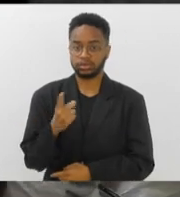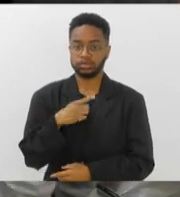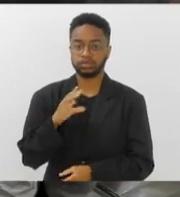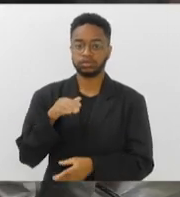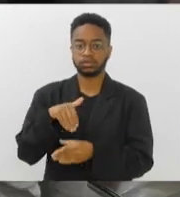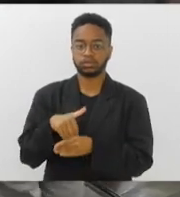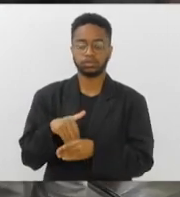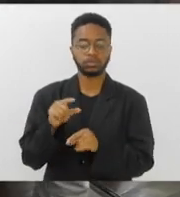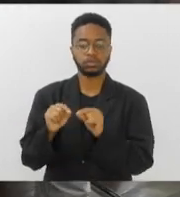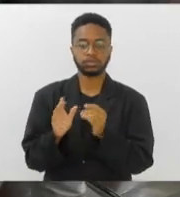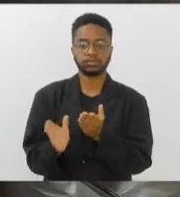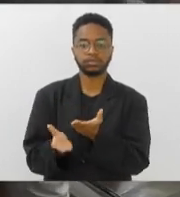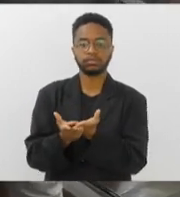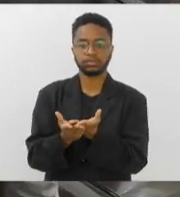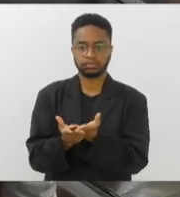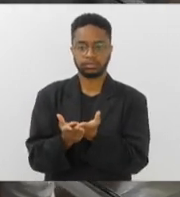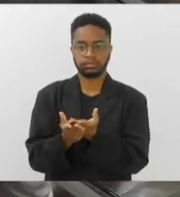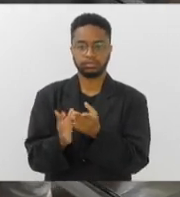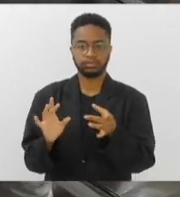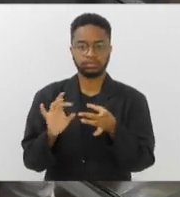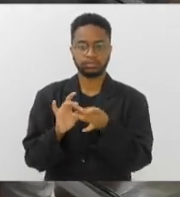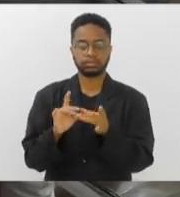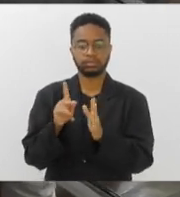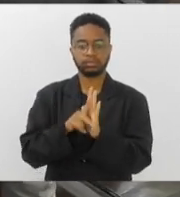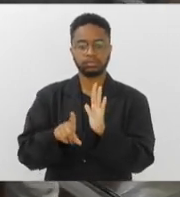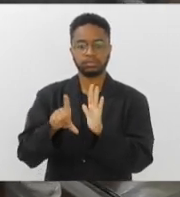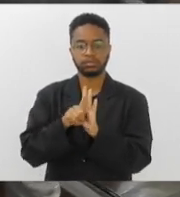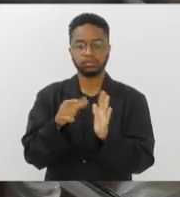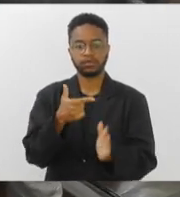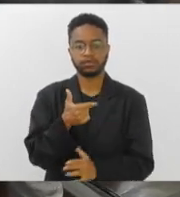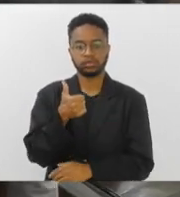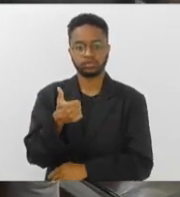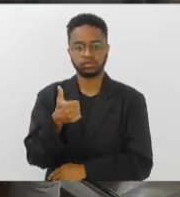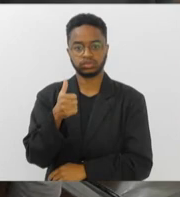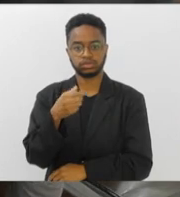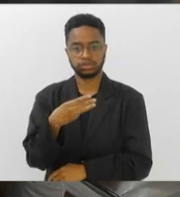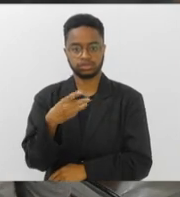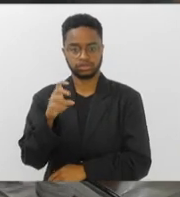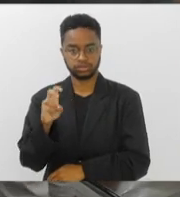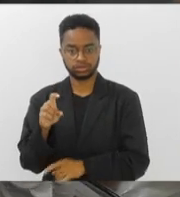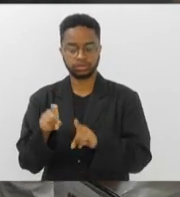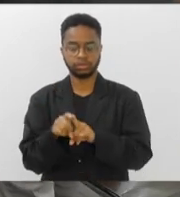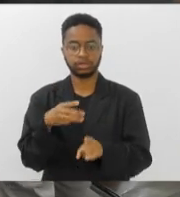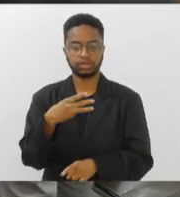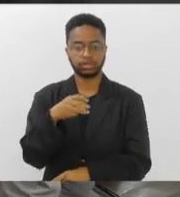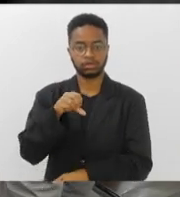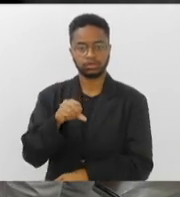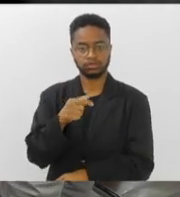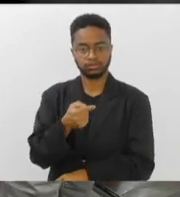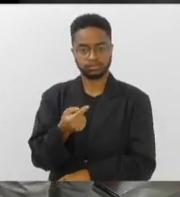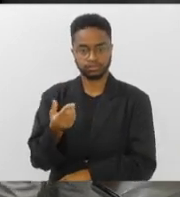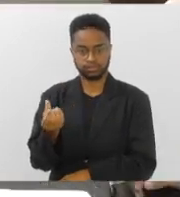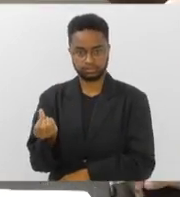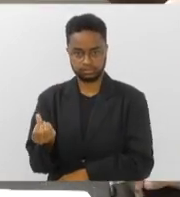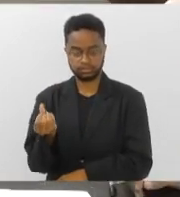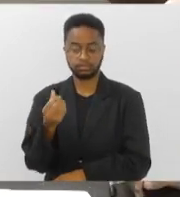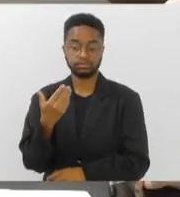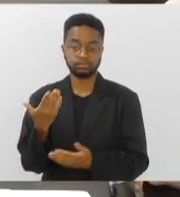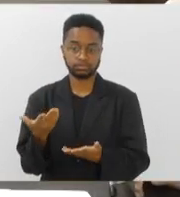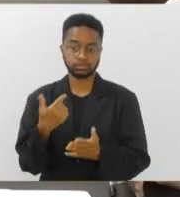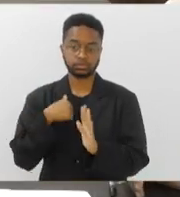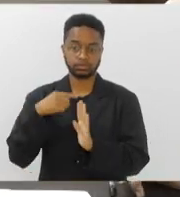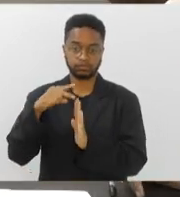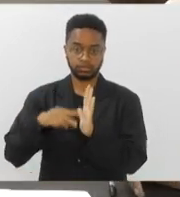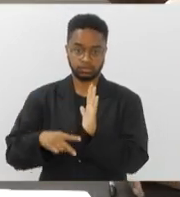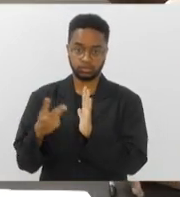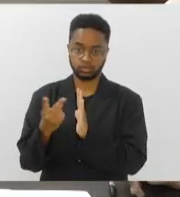pela anexação aos PLs 2835 e ao 3976. Eu vou até olhar esses